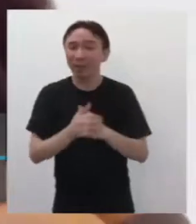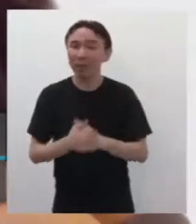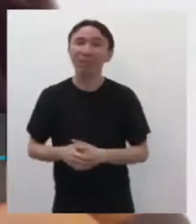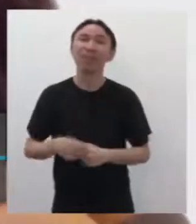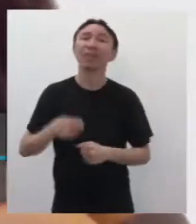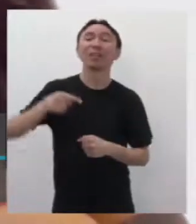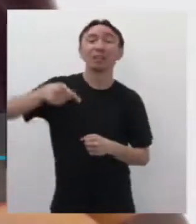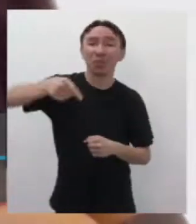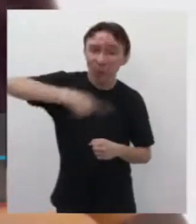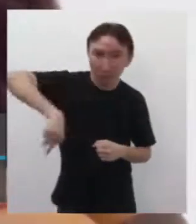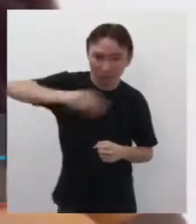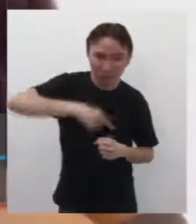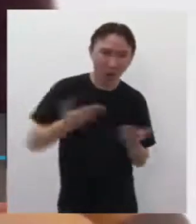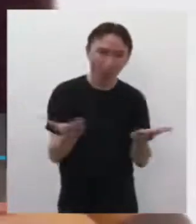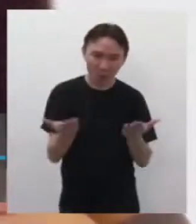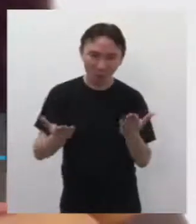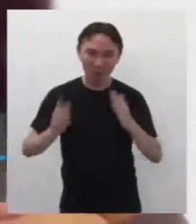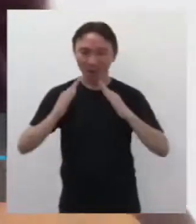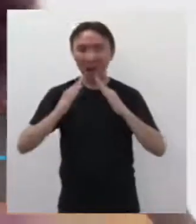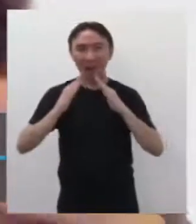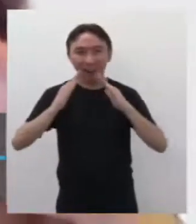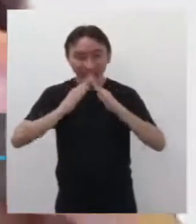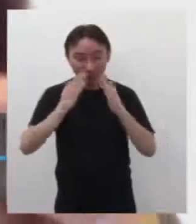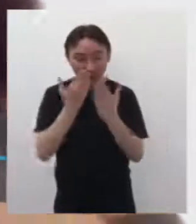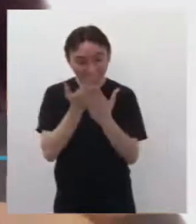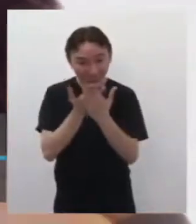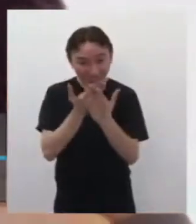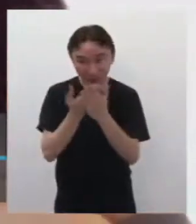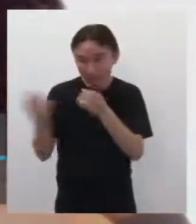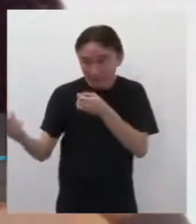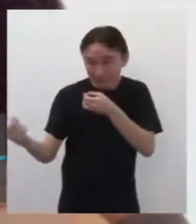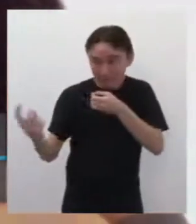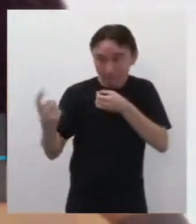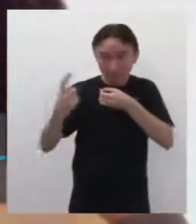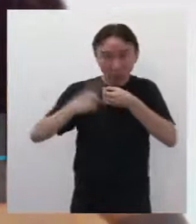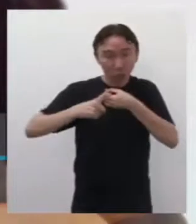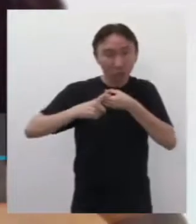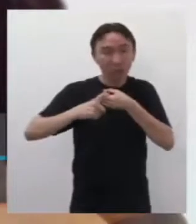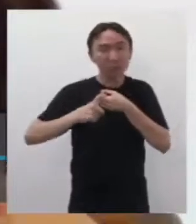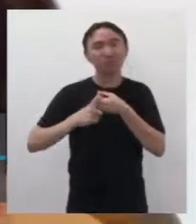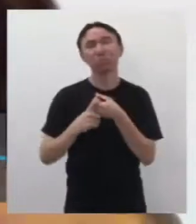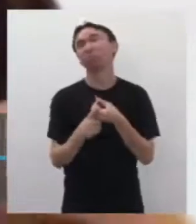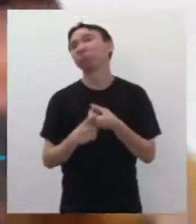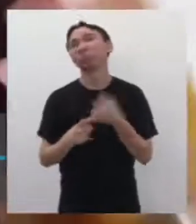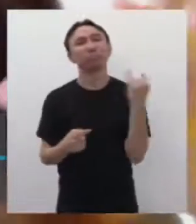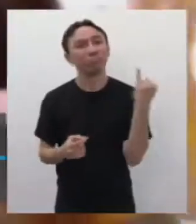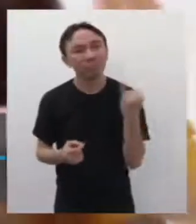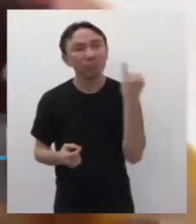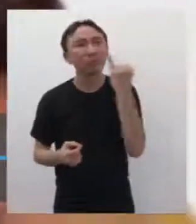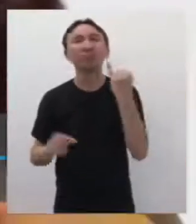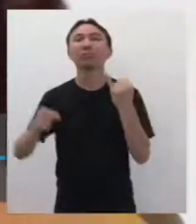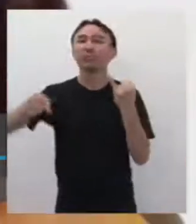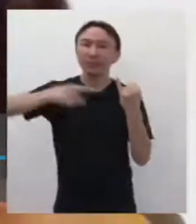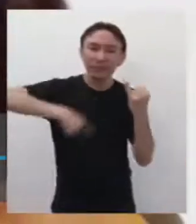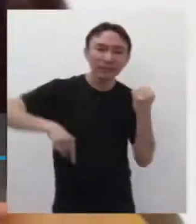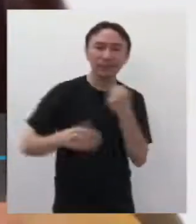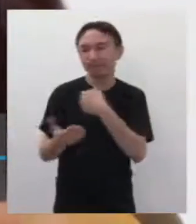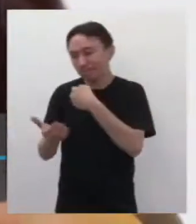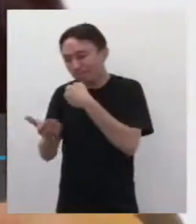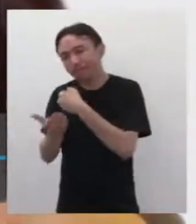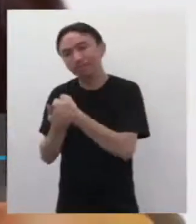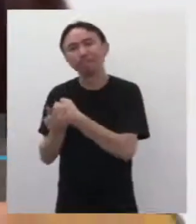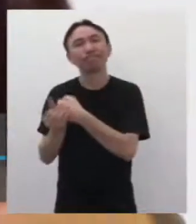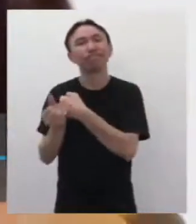tem agora na volta às aulas. Tá? Esse é um tema também que vem sendo, para mim, bem